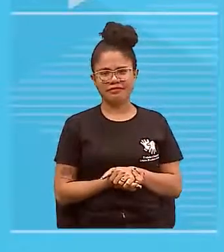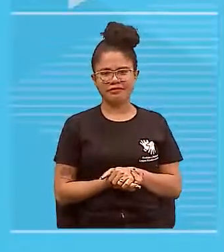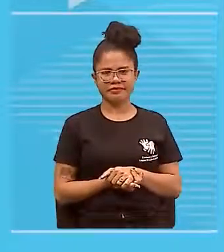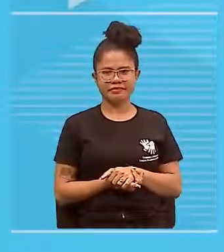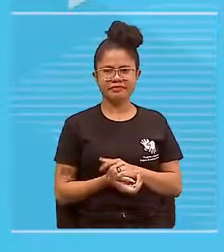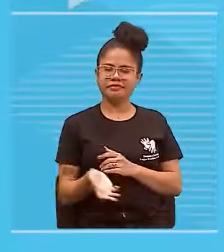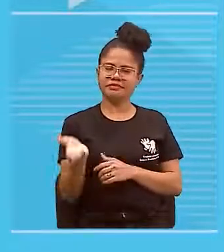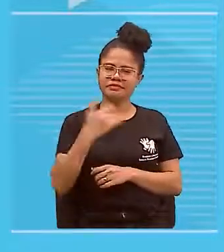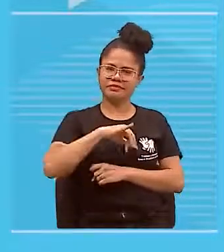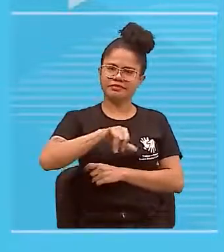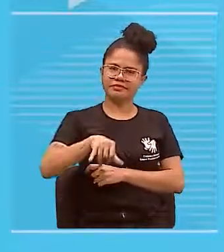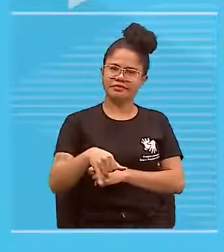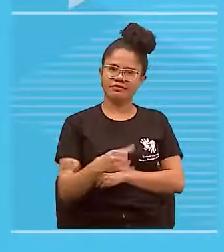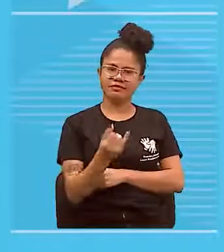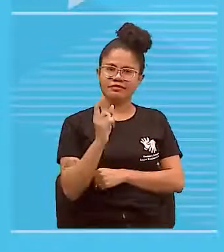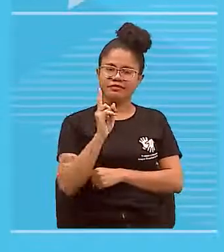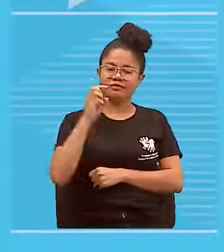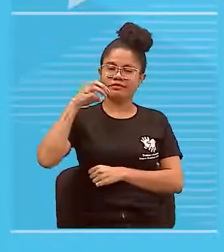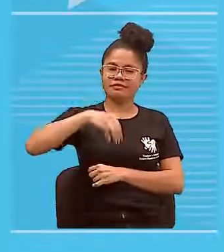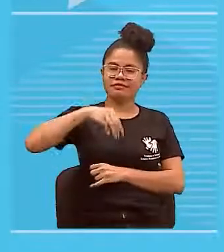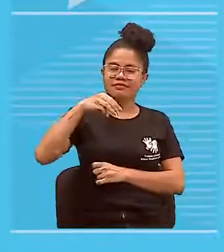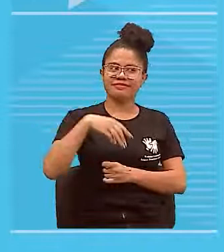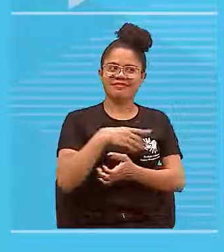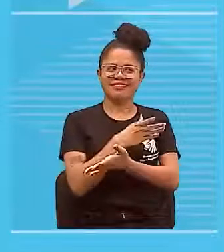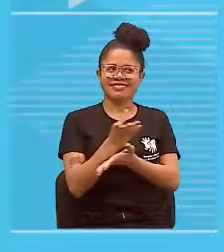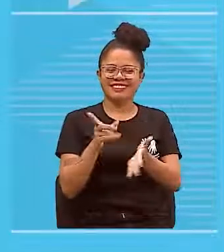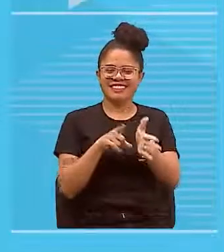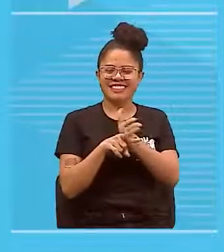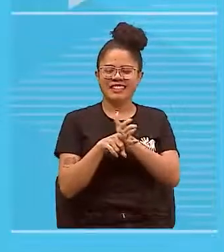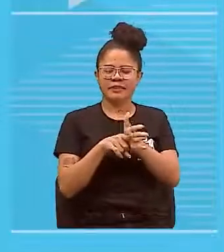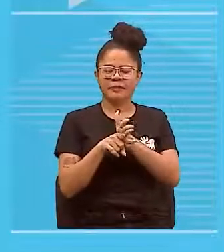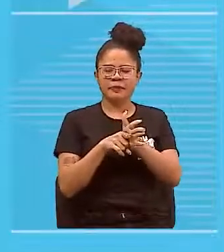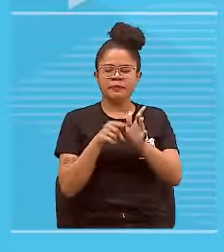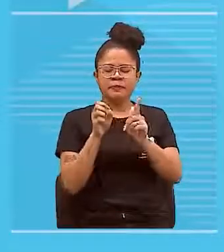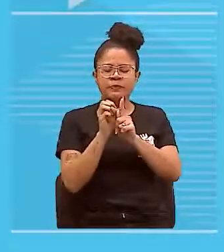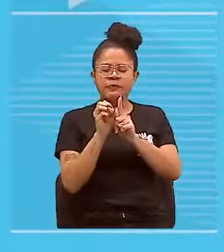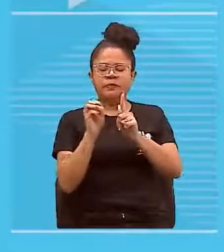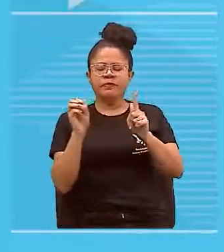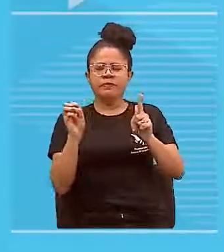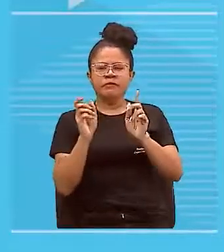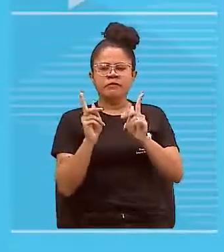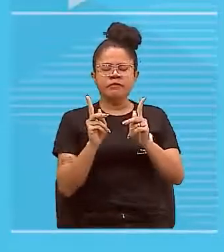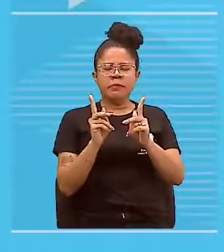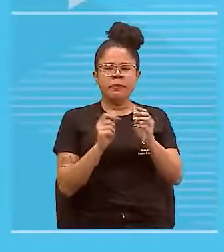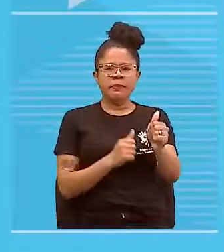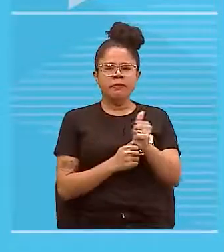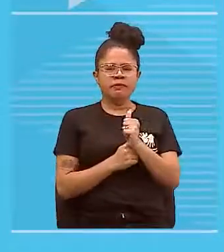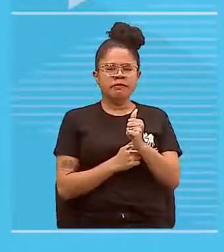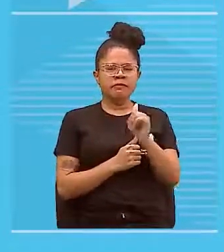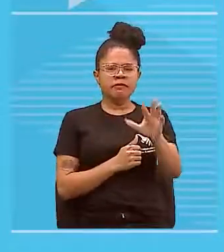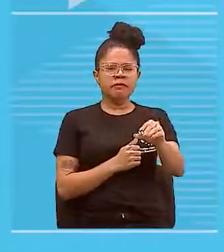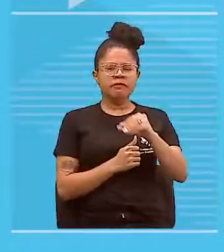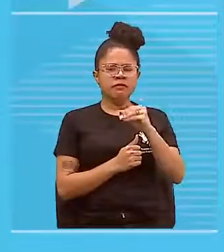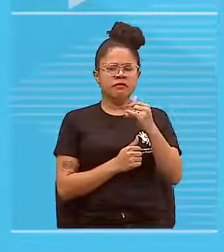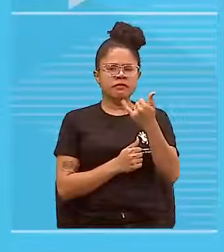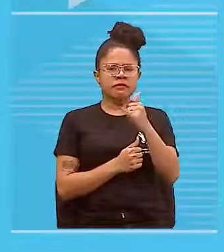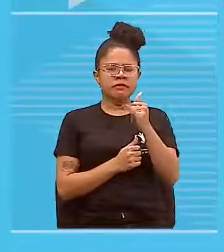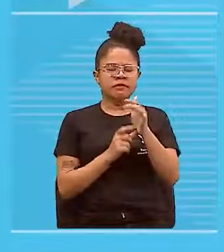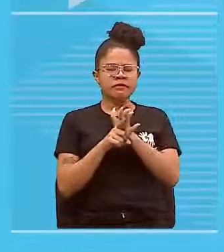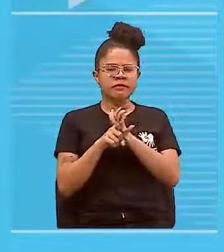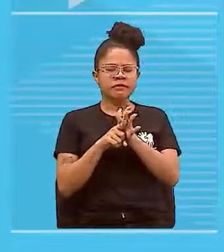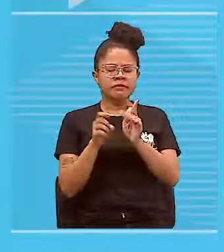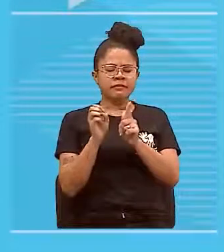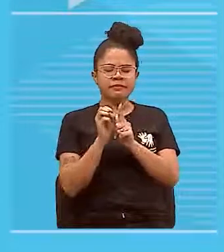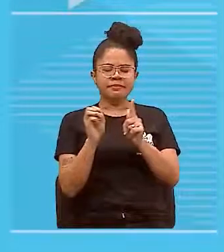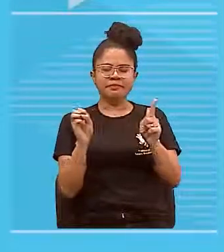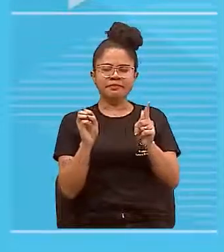vamos aproveitar bem aqui um minuto todo mundo abrindo o celular no Google e todo mundo aí pega o celular vai lá no Google e